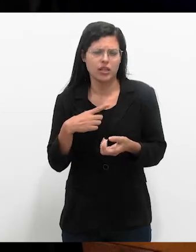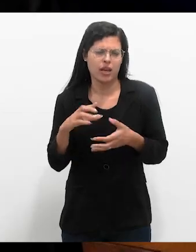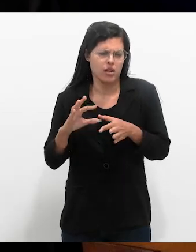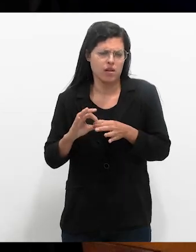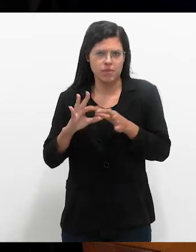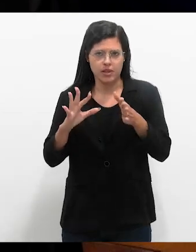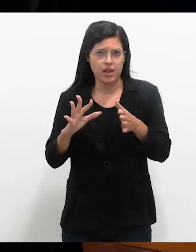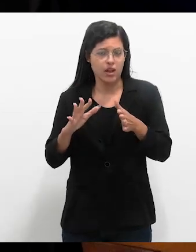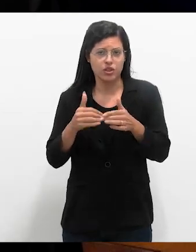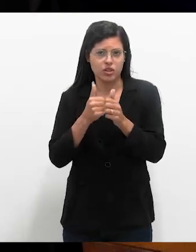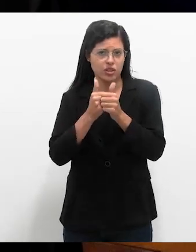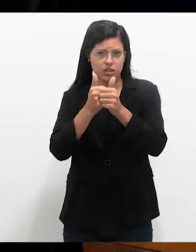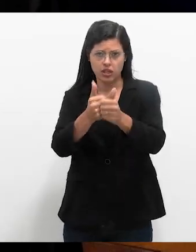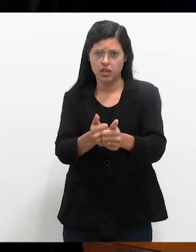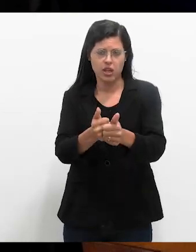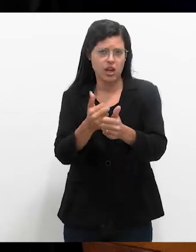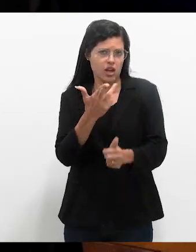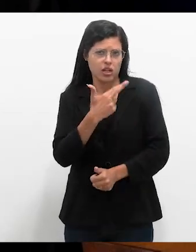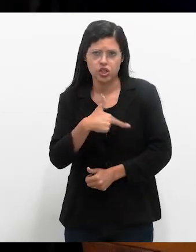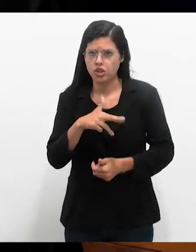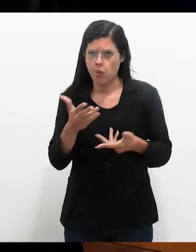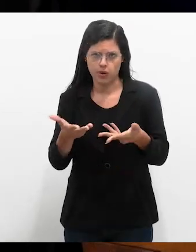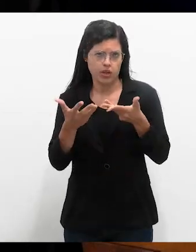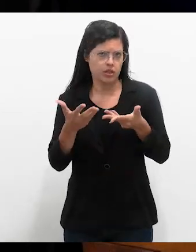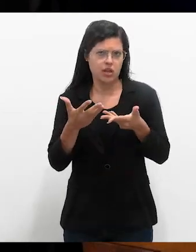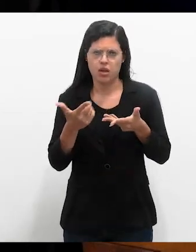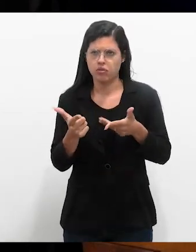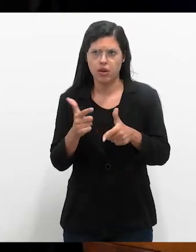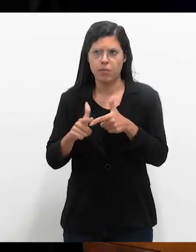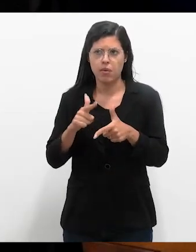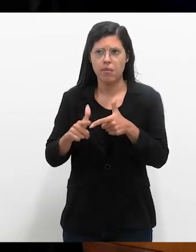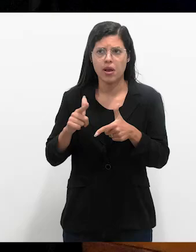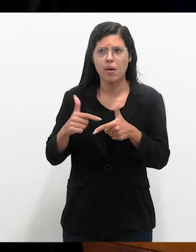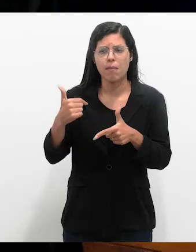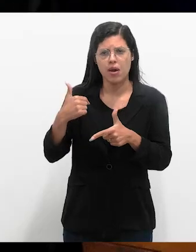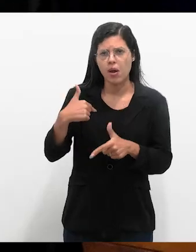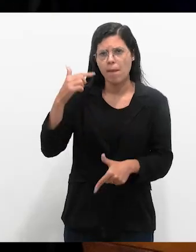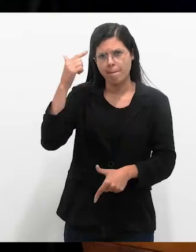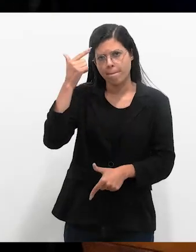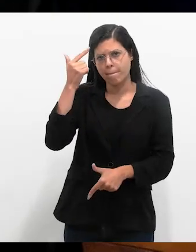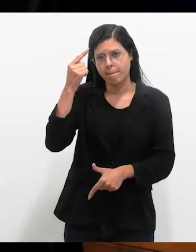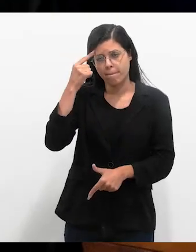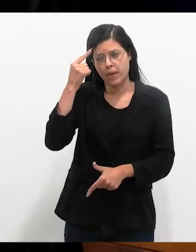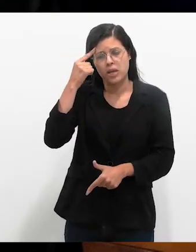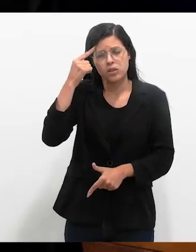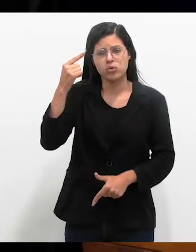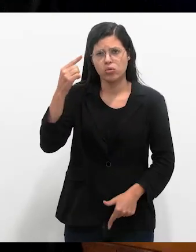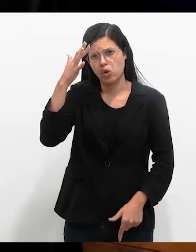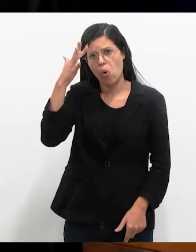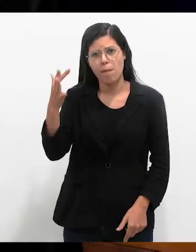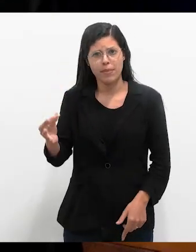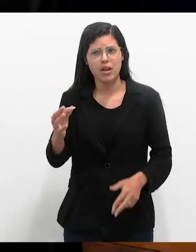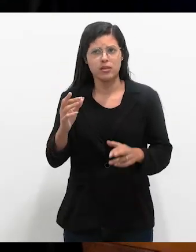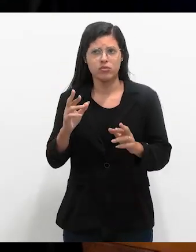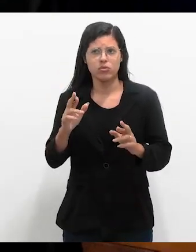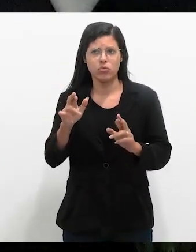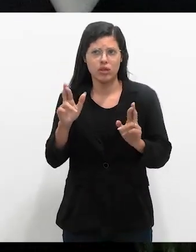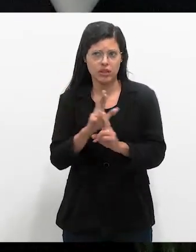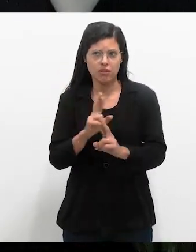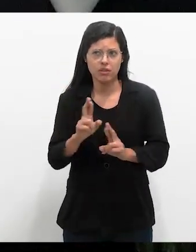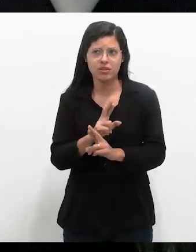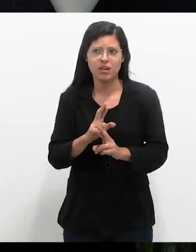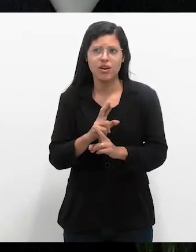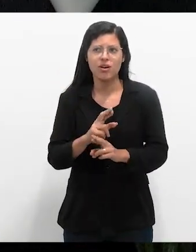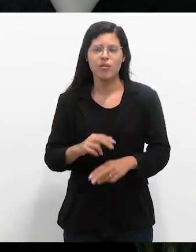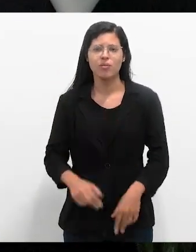seguir a religião que ele bem quiser, sem problema algum. Eu sou desse pensamento, compreendo bem essa relação. Você é quase